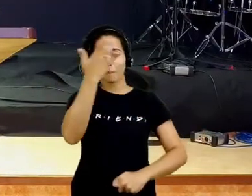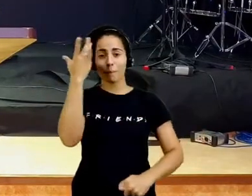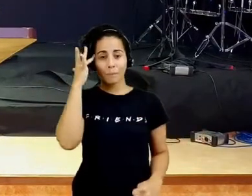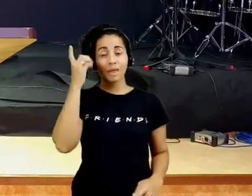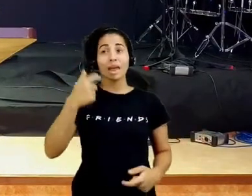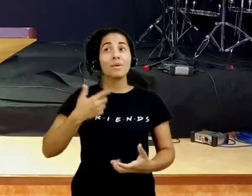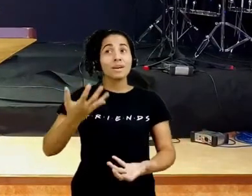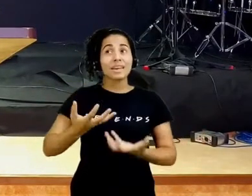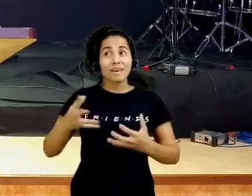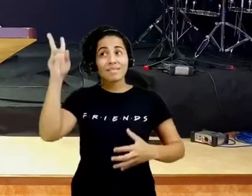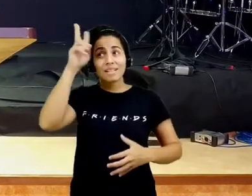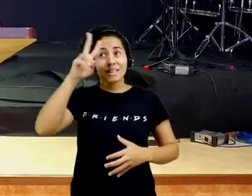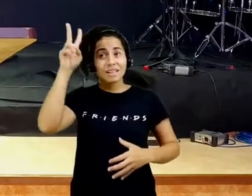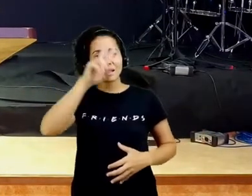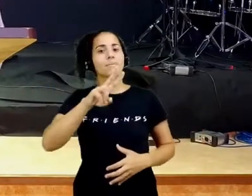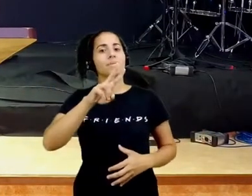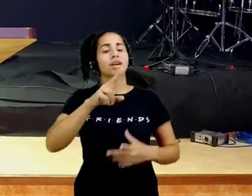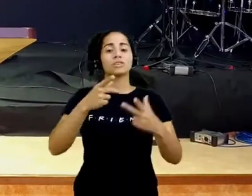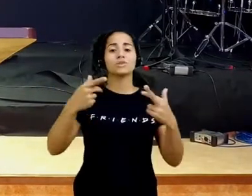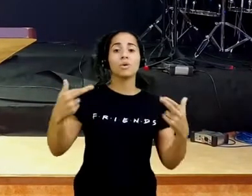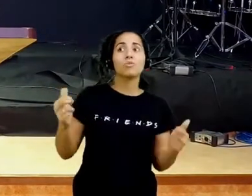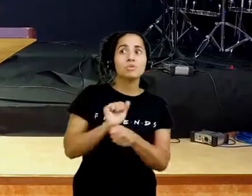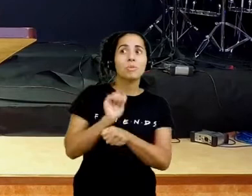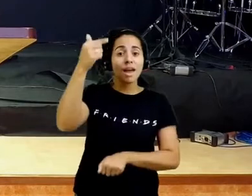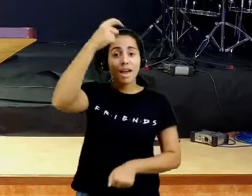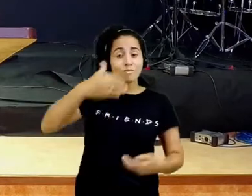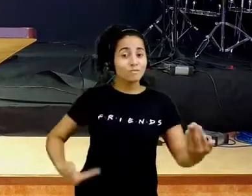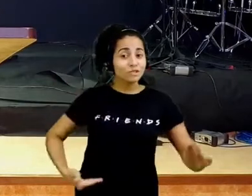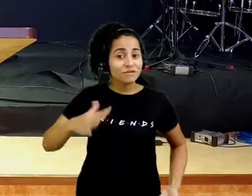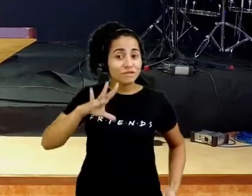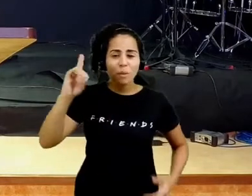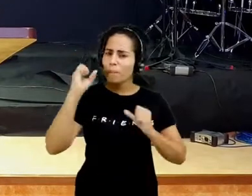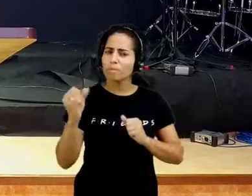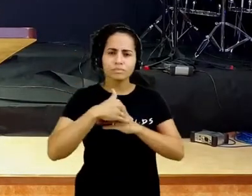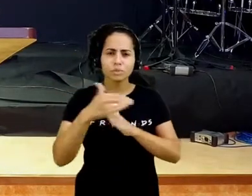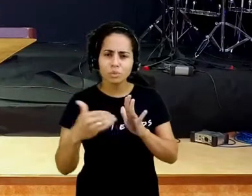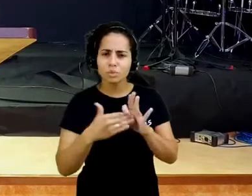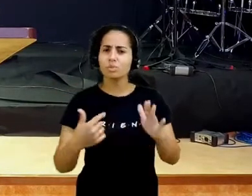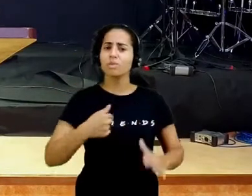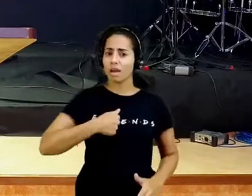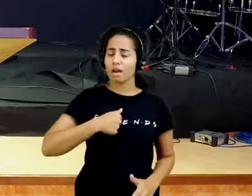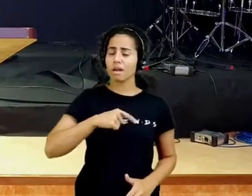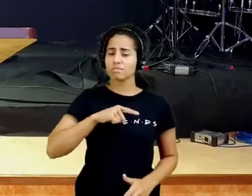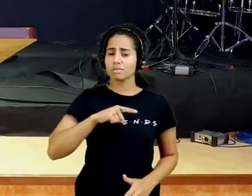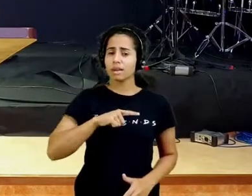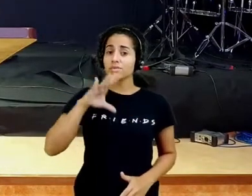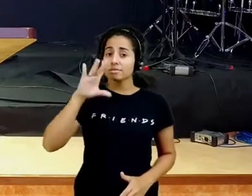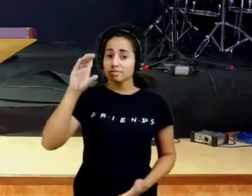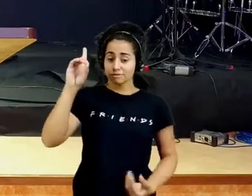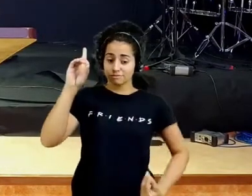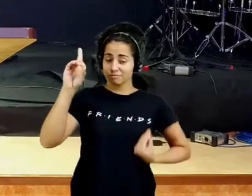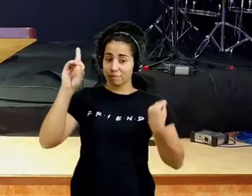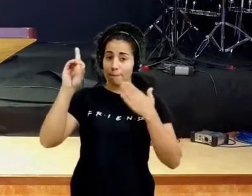eu quero trazer à memória, é isso aí, que eu sirvo um Deus que pode todas as coisas, que eu tenho um Deus na minha vida